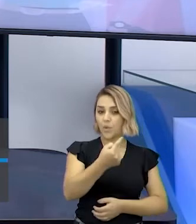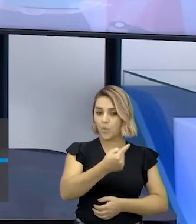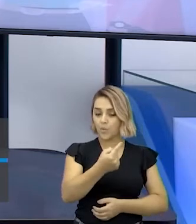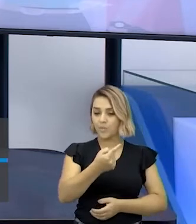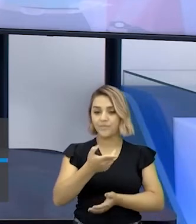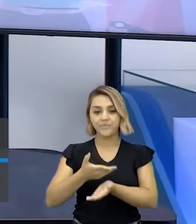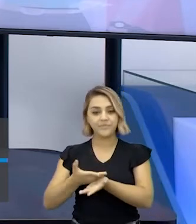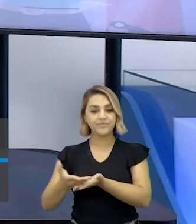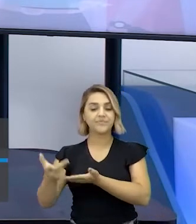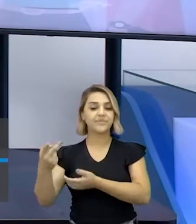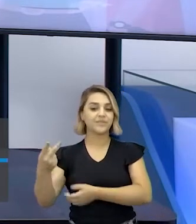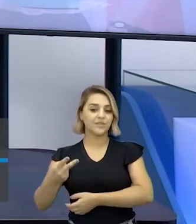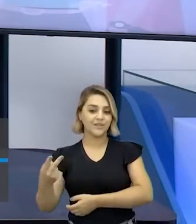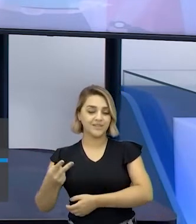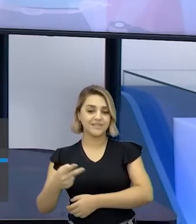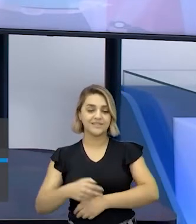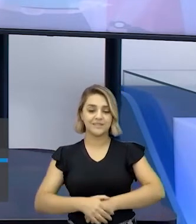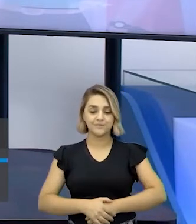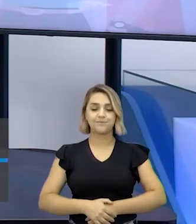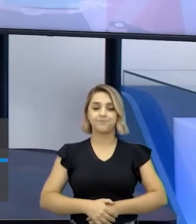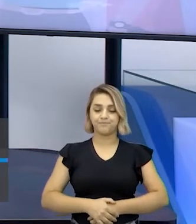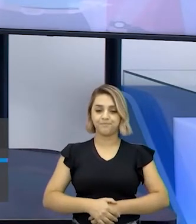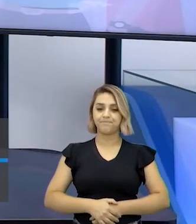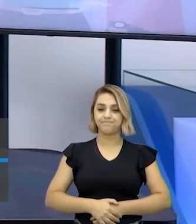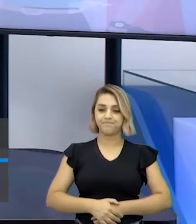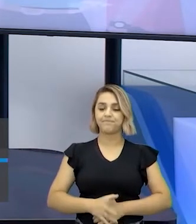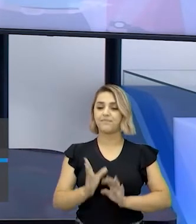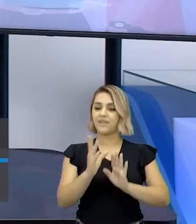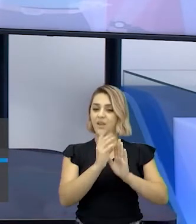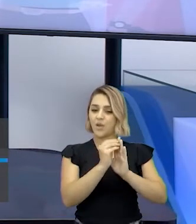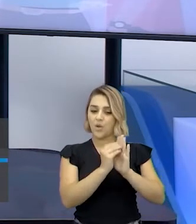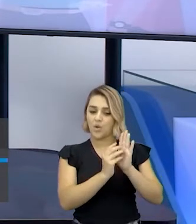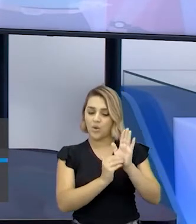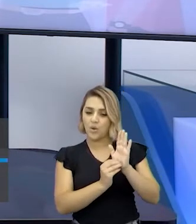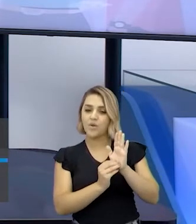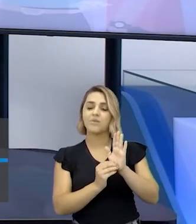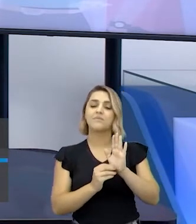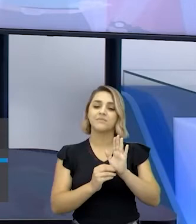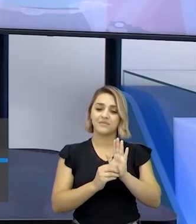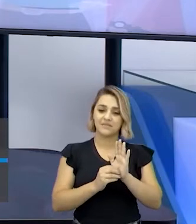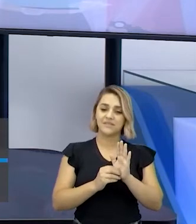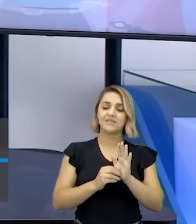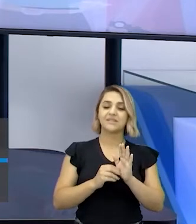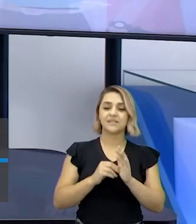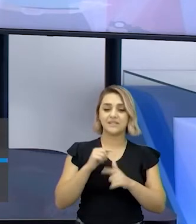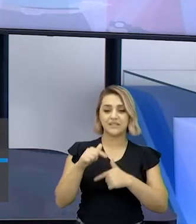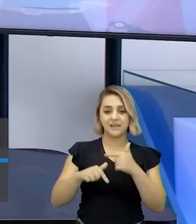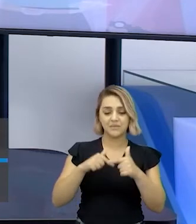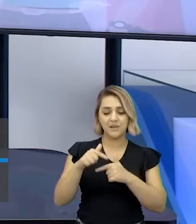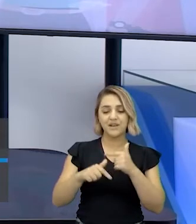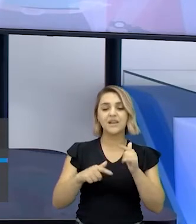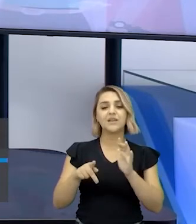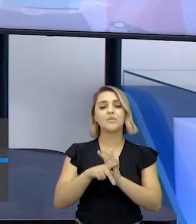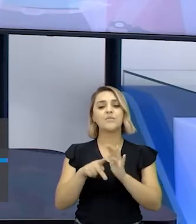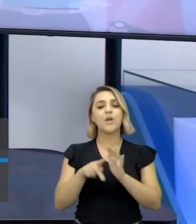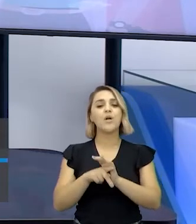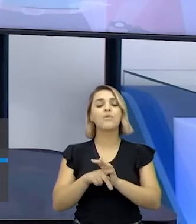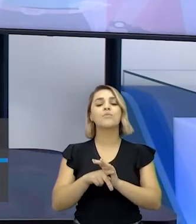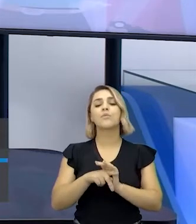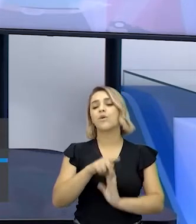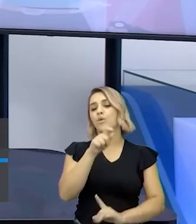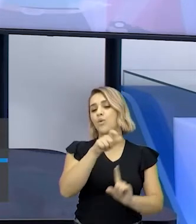ok? E também nos outros componentes que eles estão trabalhando isso. Então, tem componente que está trabalhando essa questão do sujeito e os espaços,